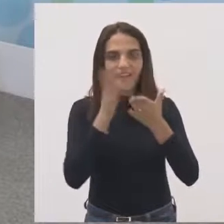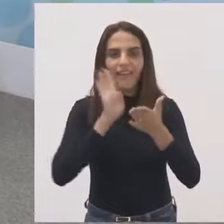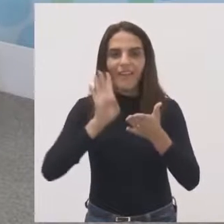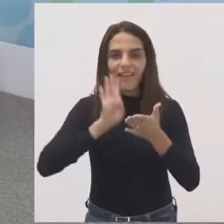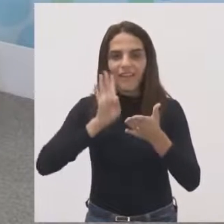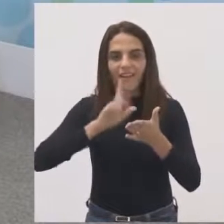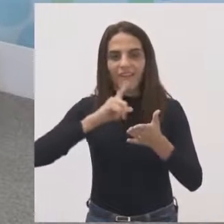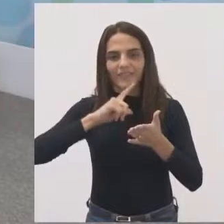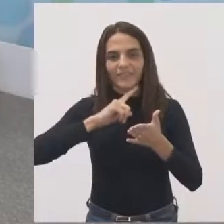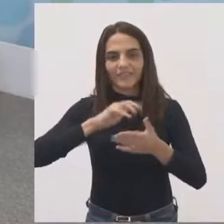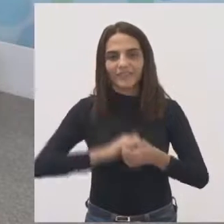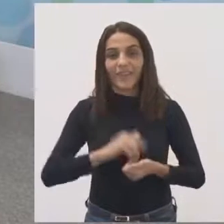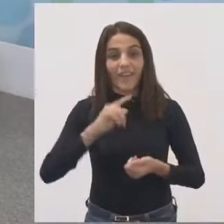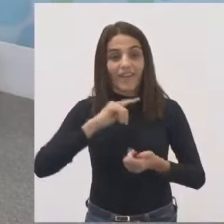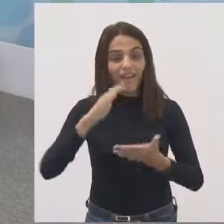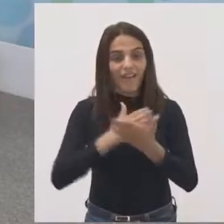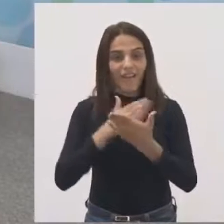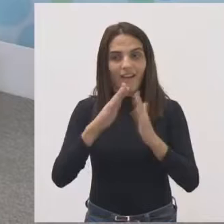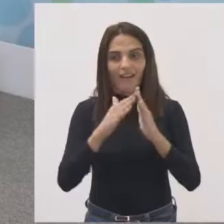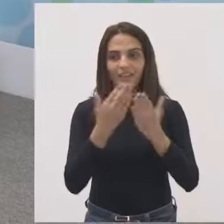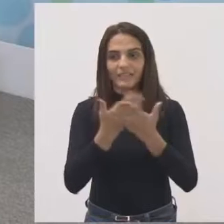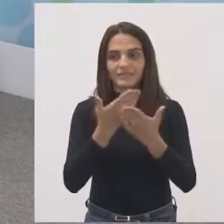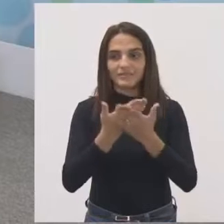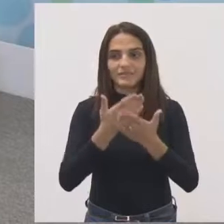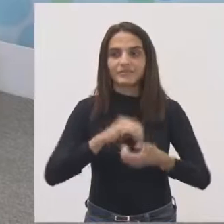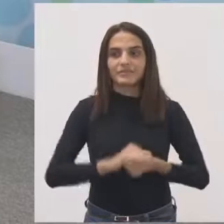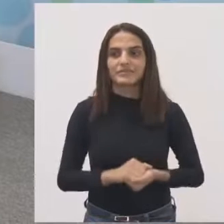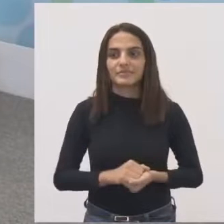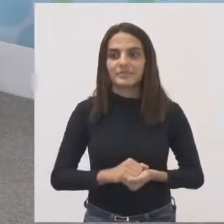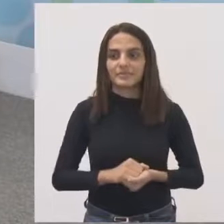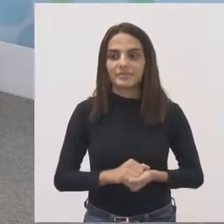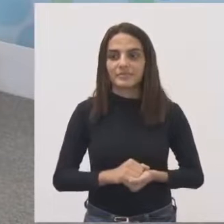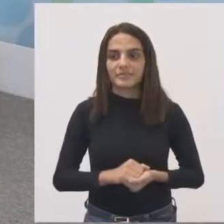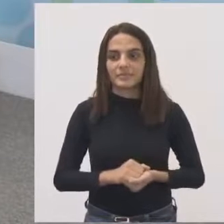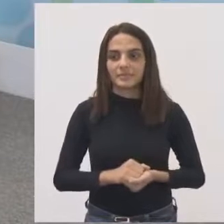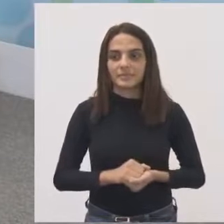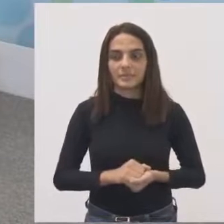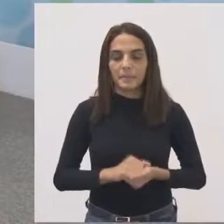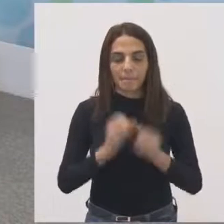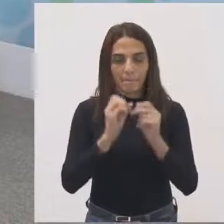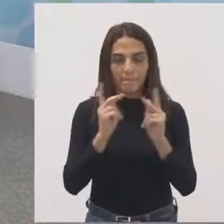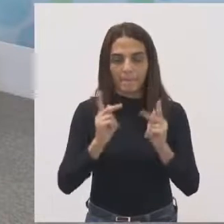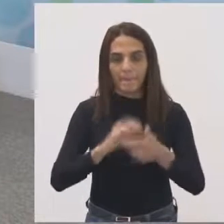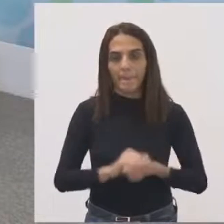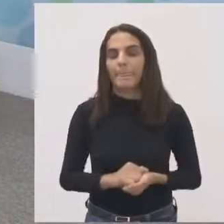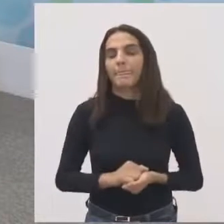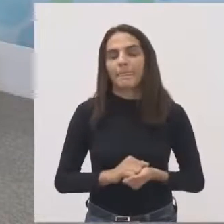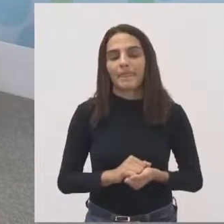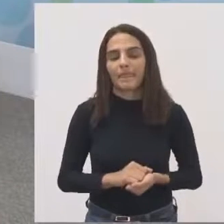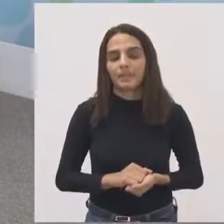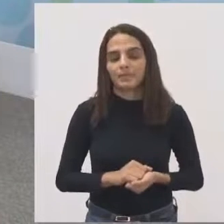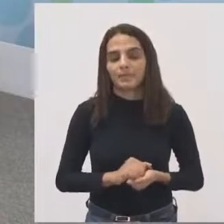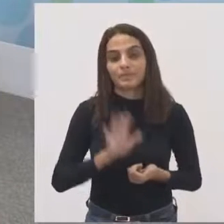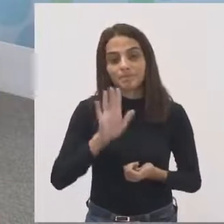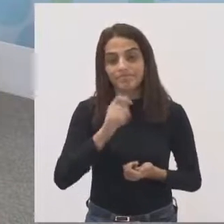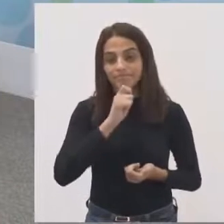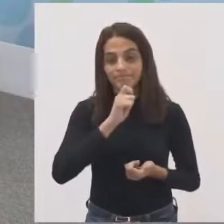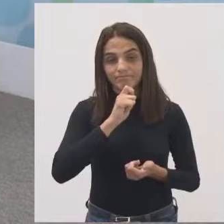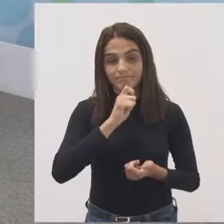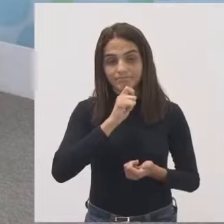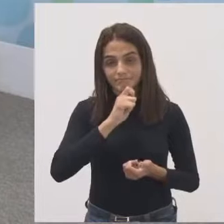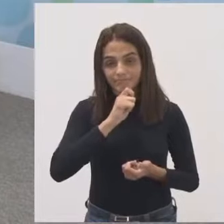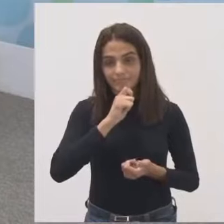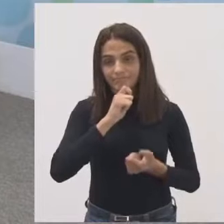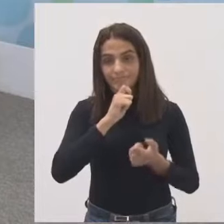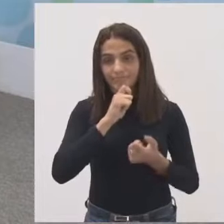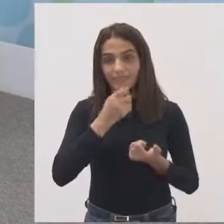né? Já tem algumas escolas, já tá com a instalação, já tá funcionando, tá com uma fluidez ok. Tá, mas ainda não tem o caseiro, né? Então eu